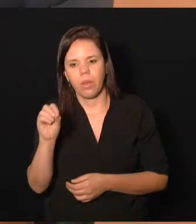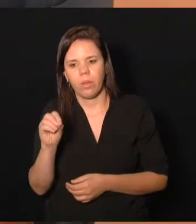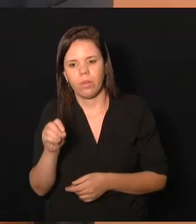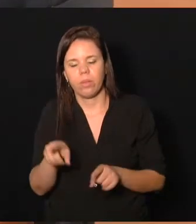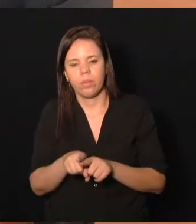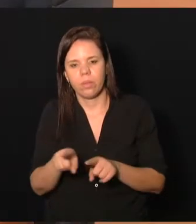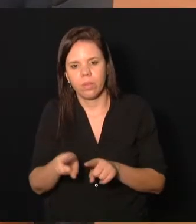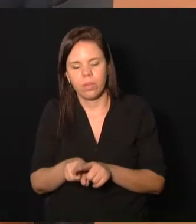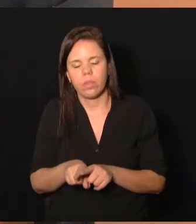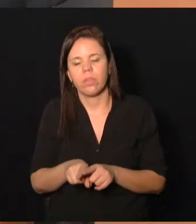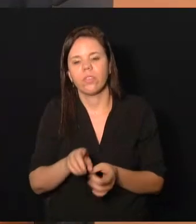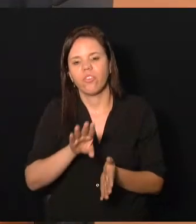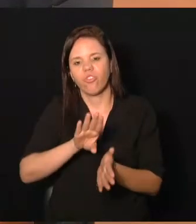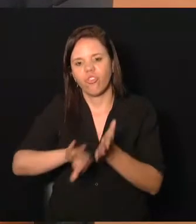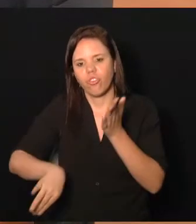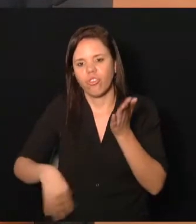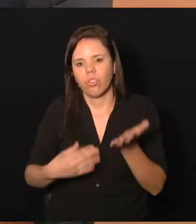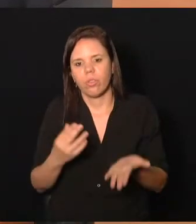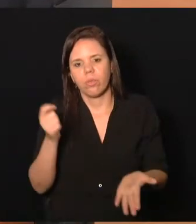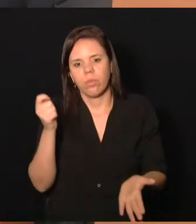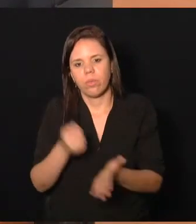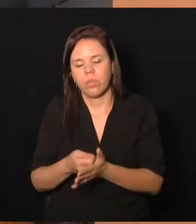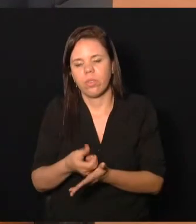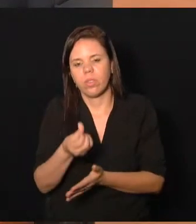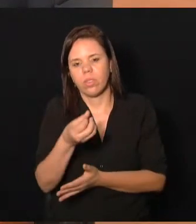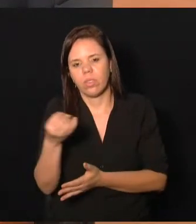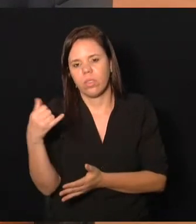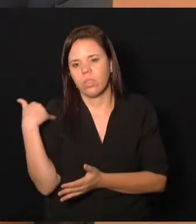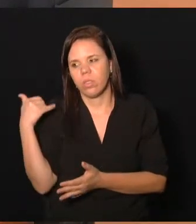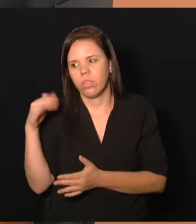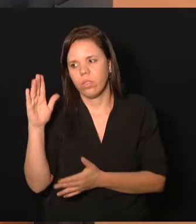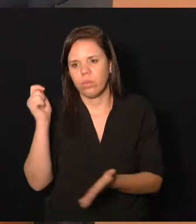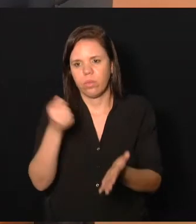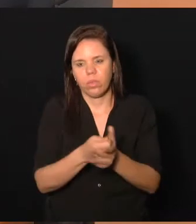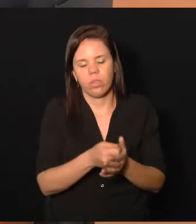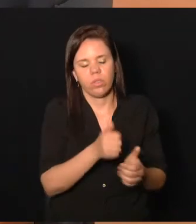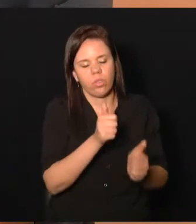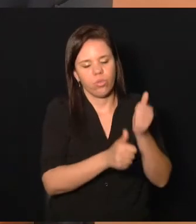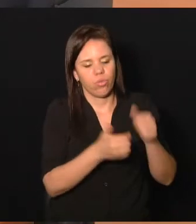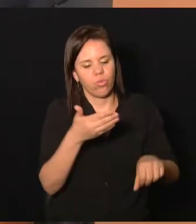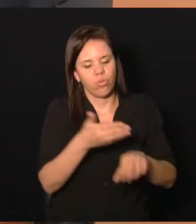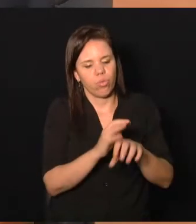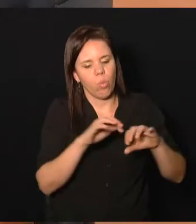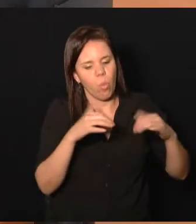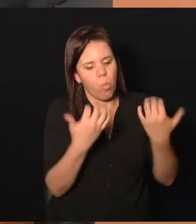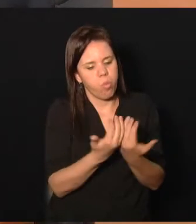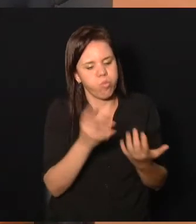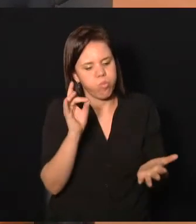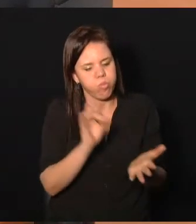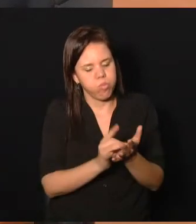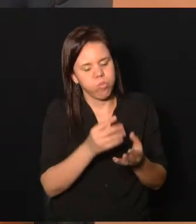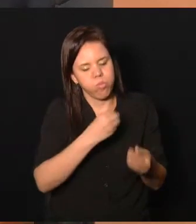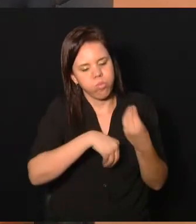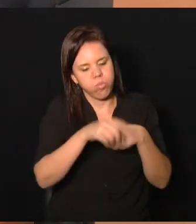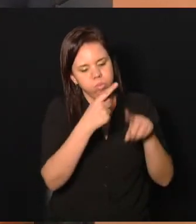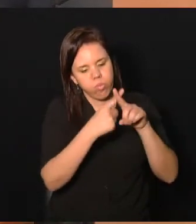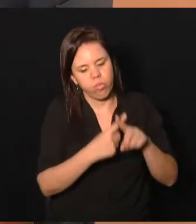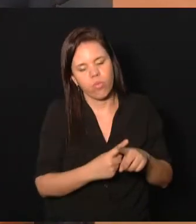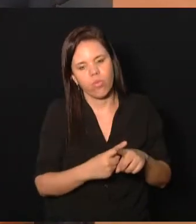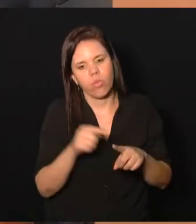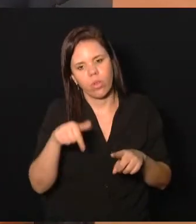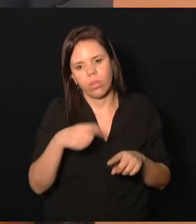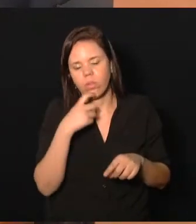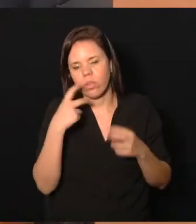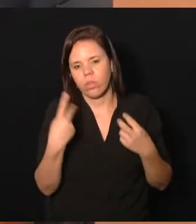60 anos de idade do pagamento de ingresso para jogos de futebol oficiais e amistosos em estádio de futebol no município